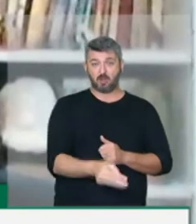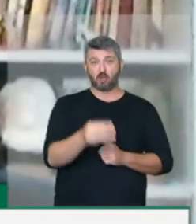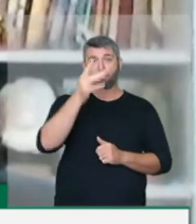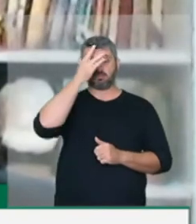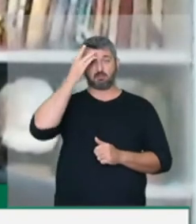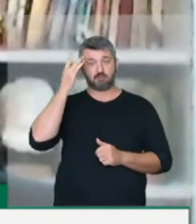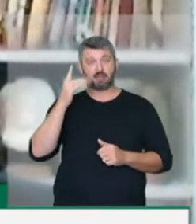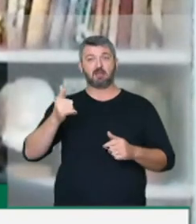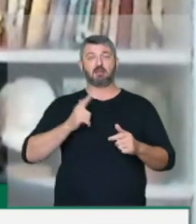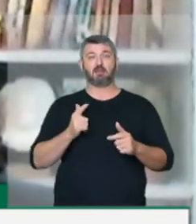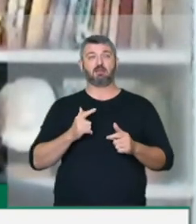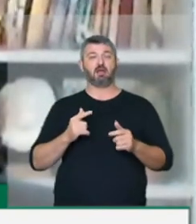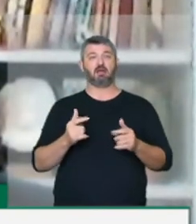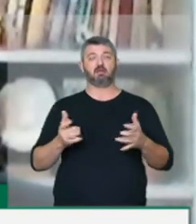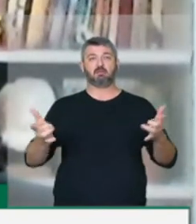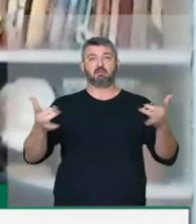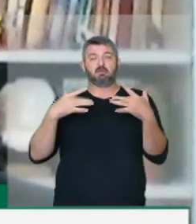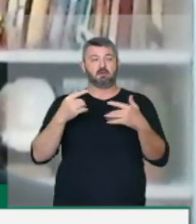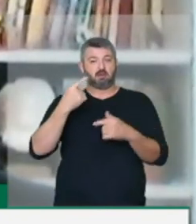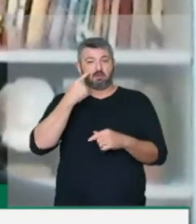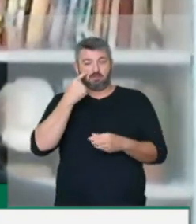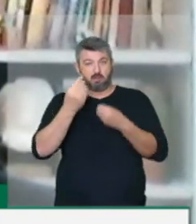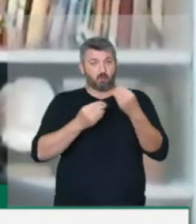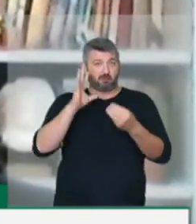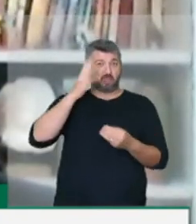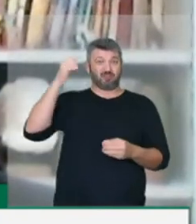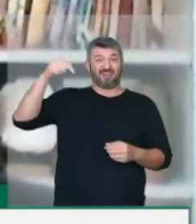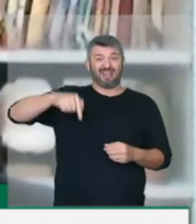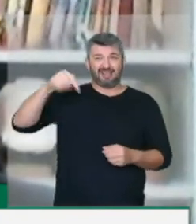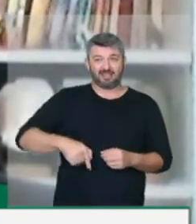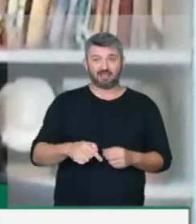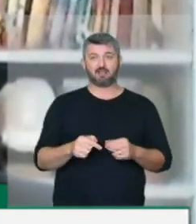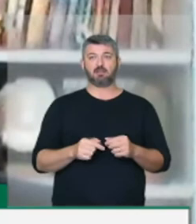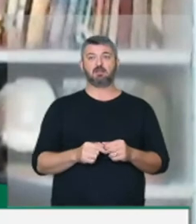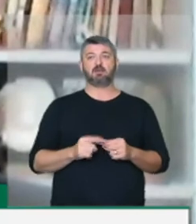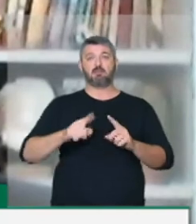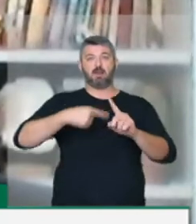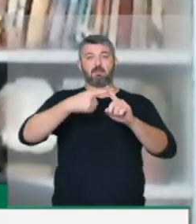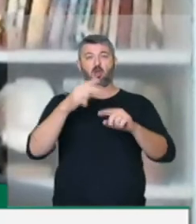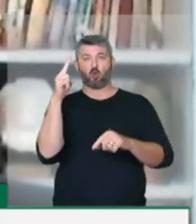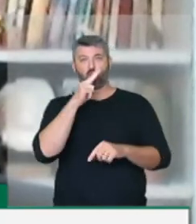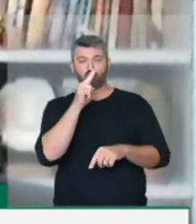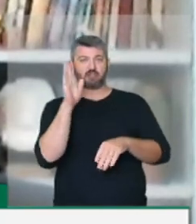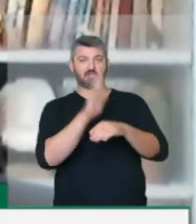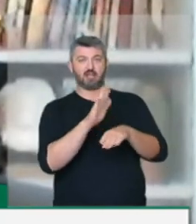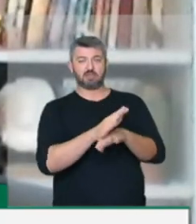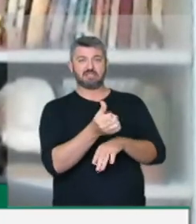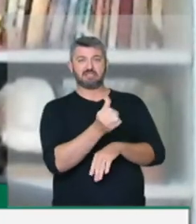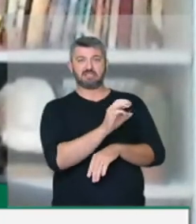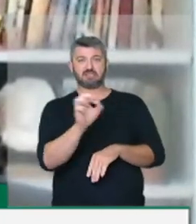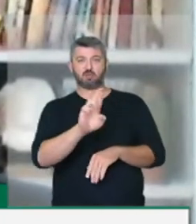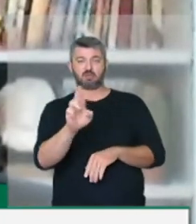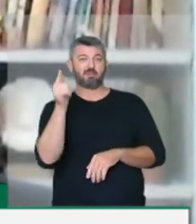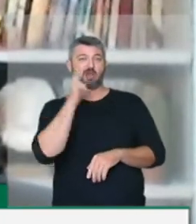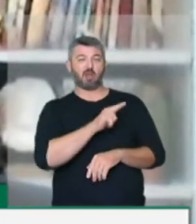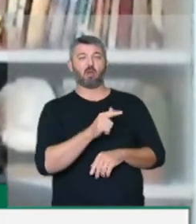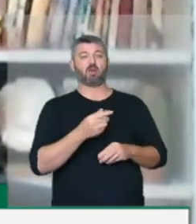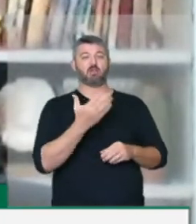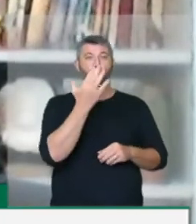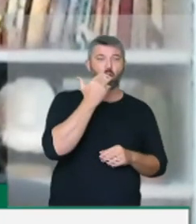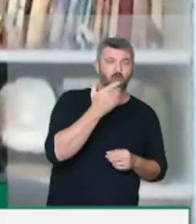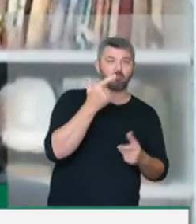brasileiros que estão desamparados esperando uma solução desta casa com relação à prorrogação do auxílio emergencial para poder ter sustento e